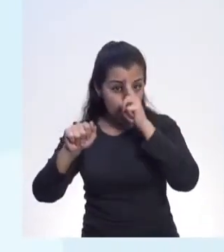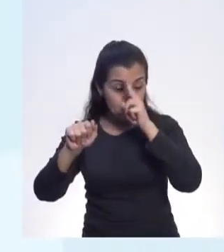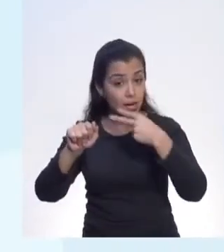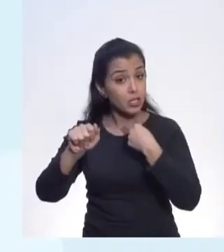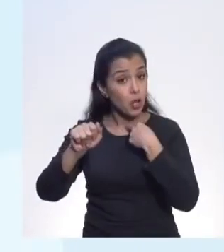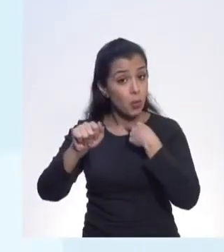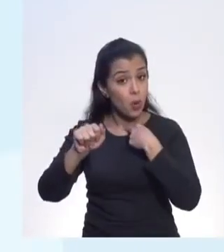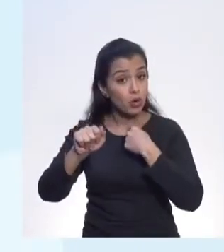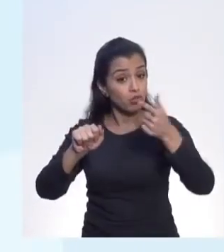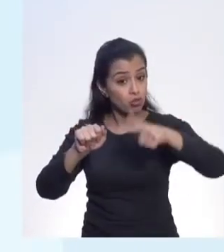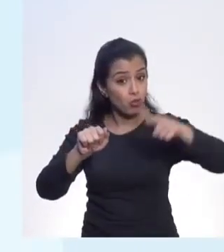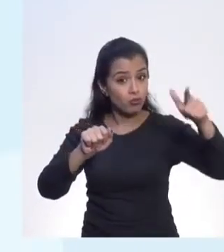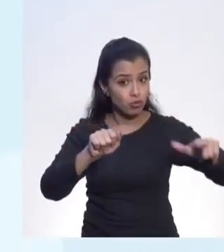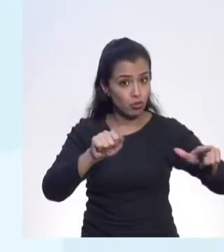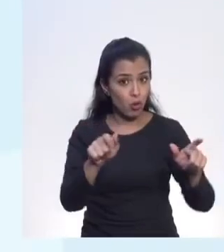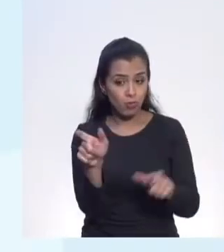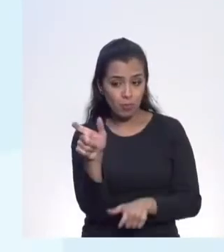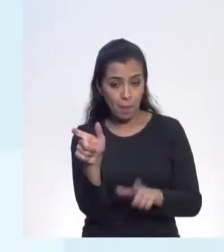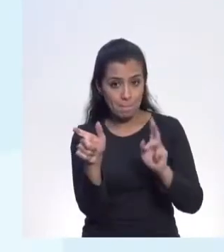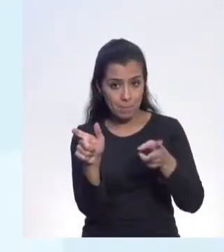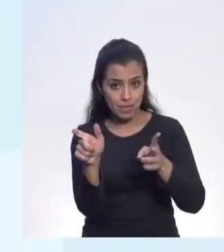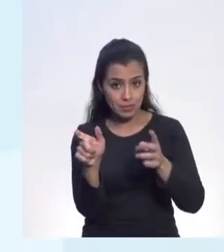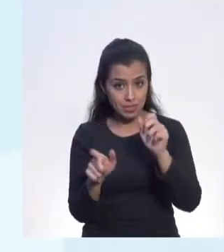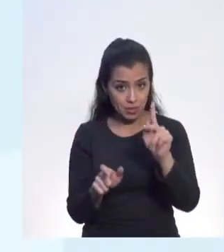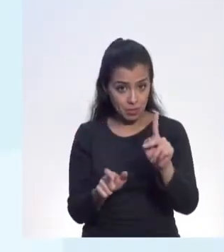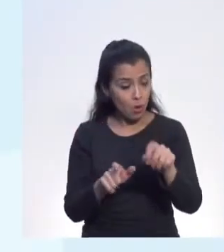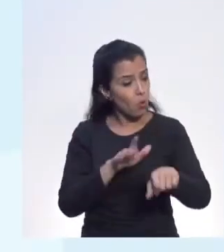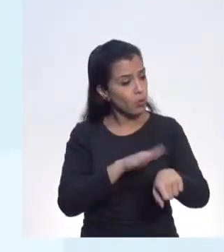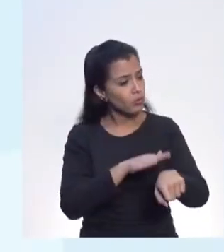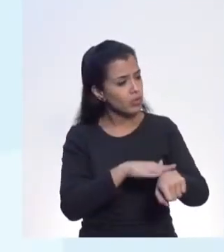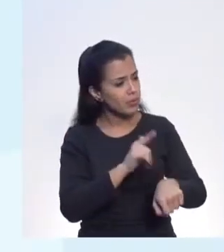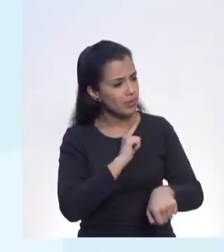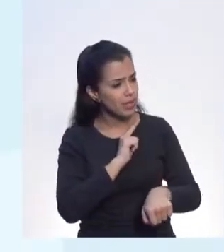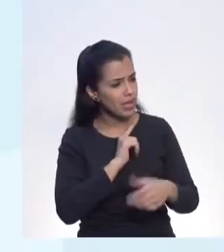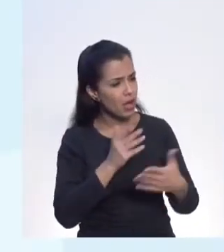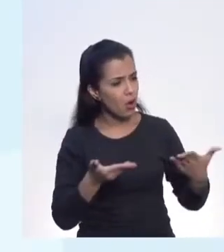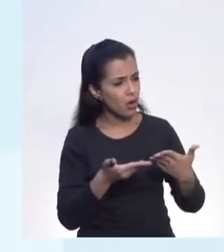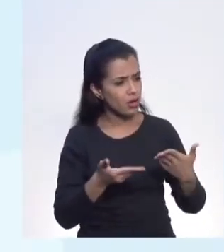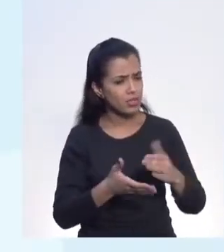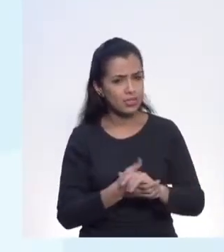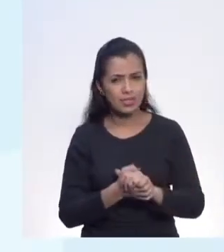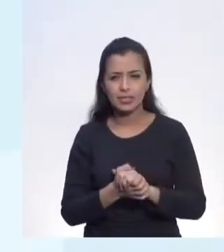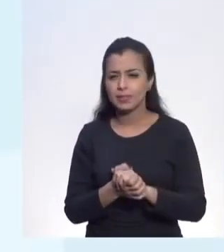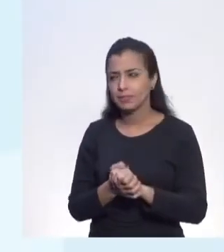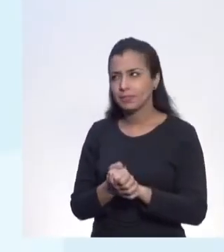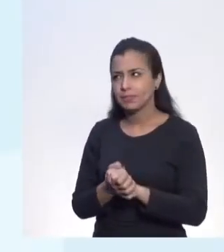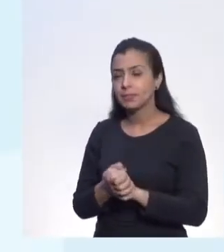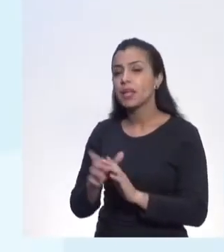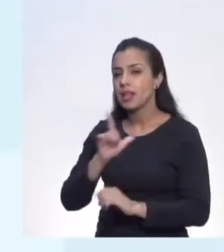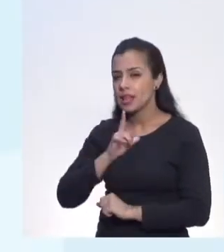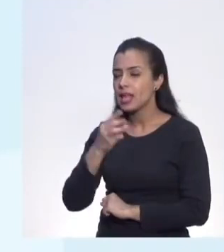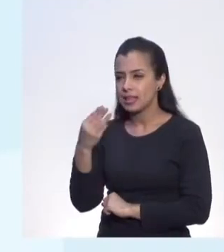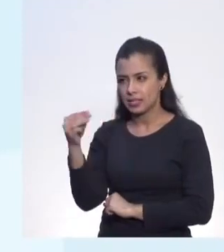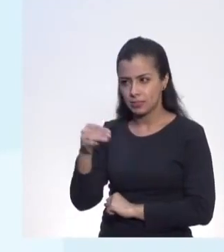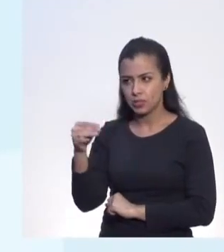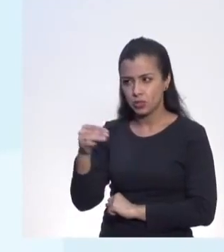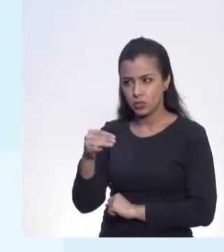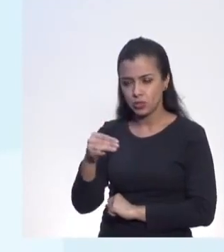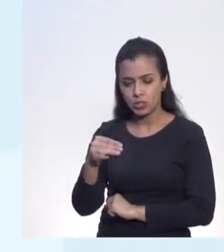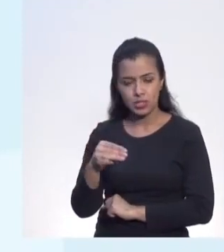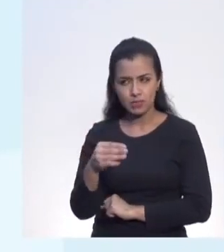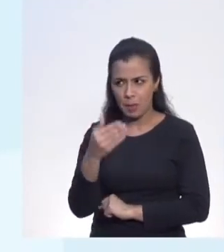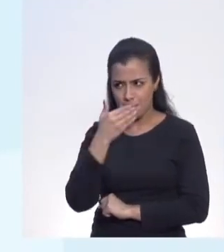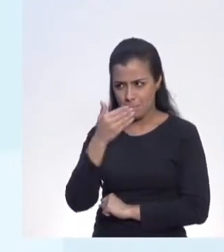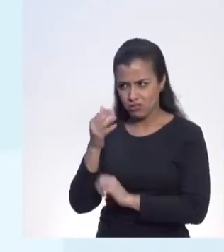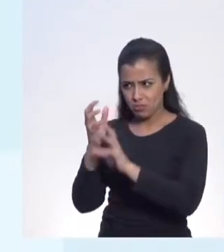repetir. Ok? Professora Roberta, quanto tempo para os nossos alunos? Professora Inês, eles têm 3 minutos. Você vai pedir para eles tentarem